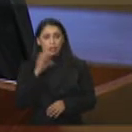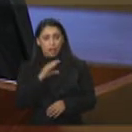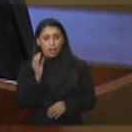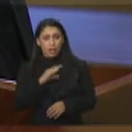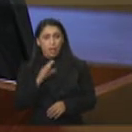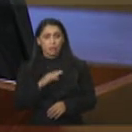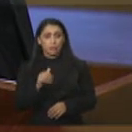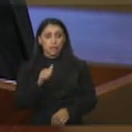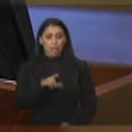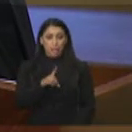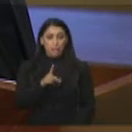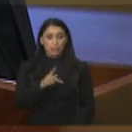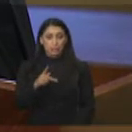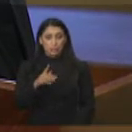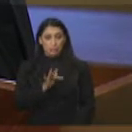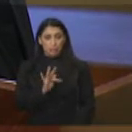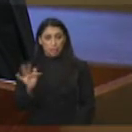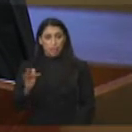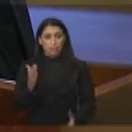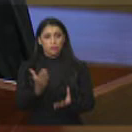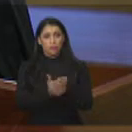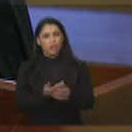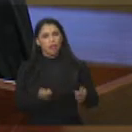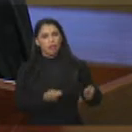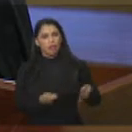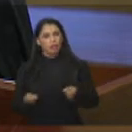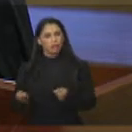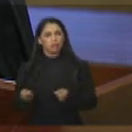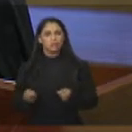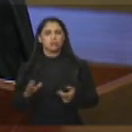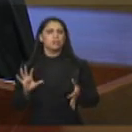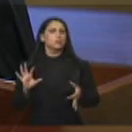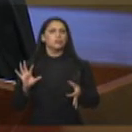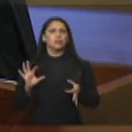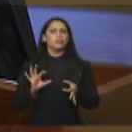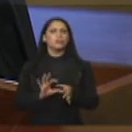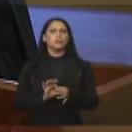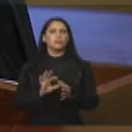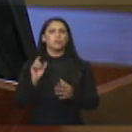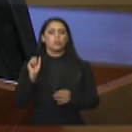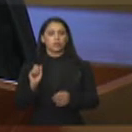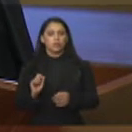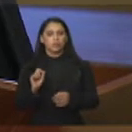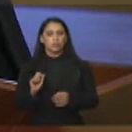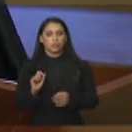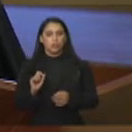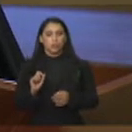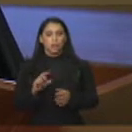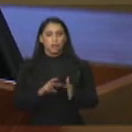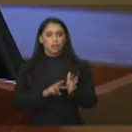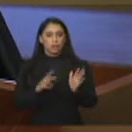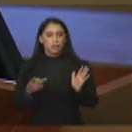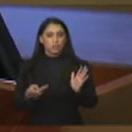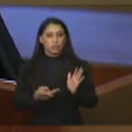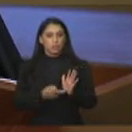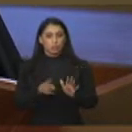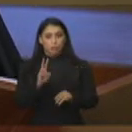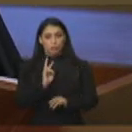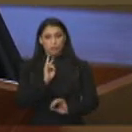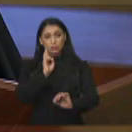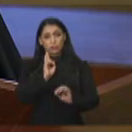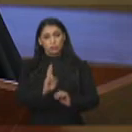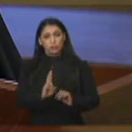da ADPF, o ajuizamento da ação e sua admissão estão vinculados, muito provavelmente, ao significado da solução